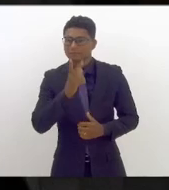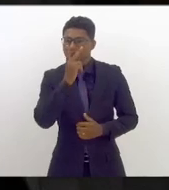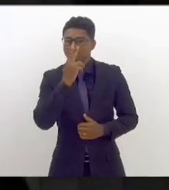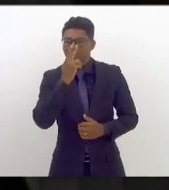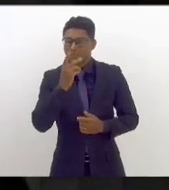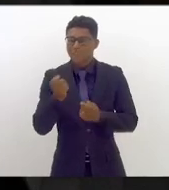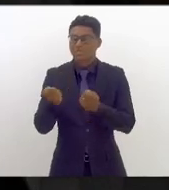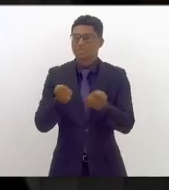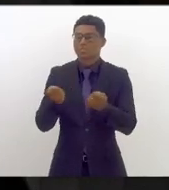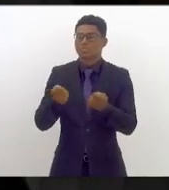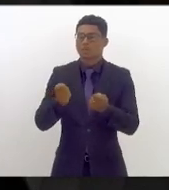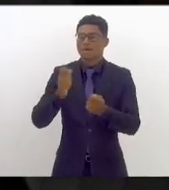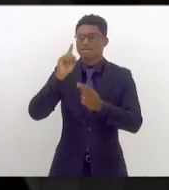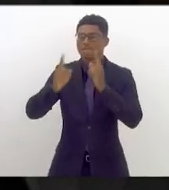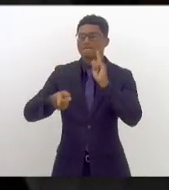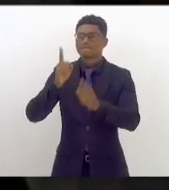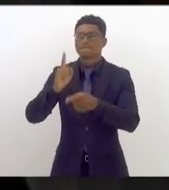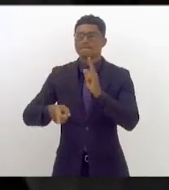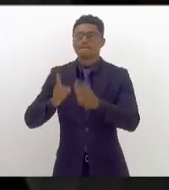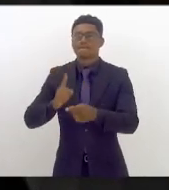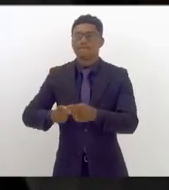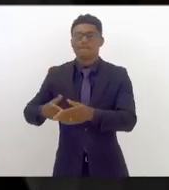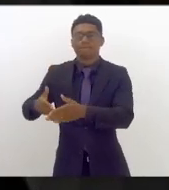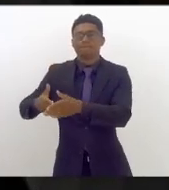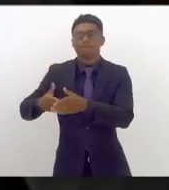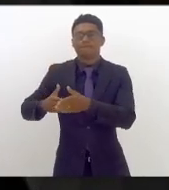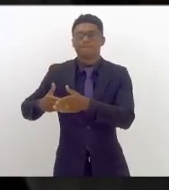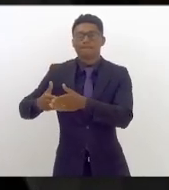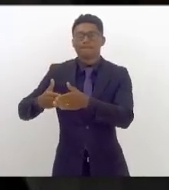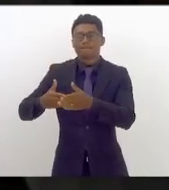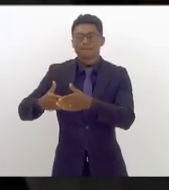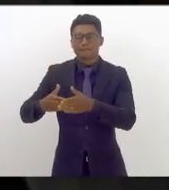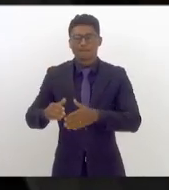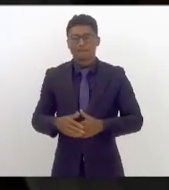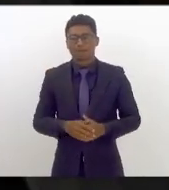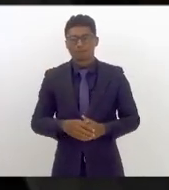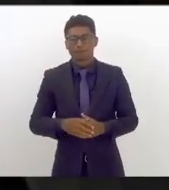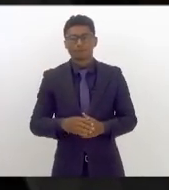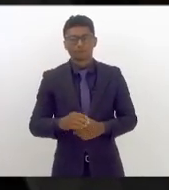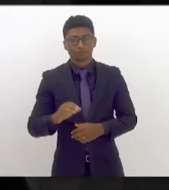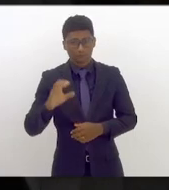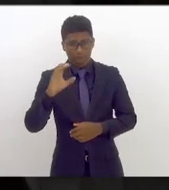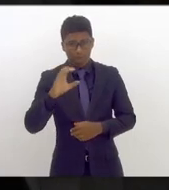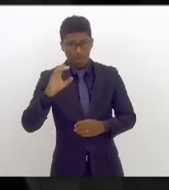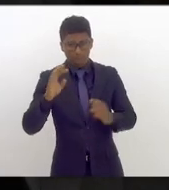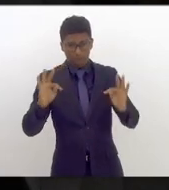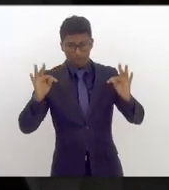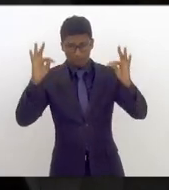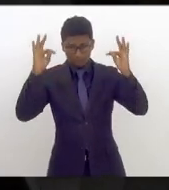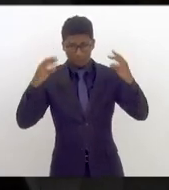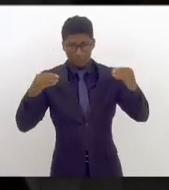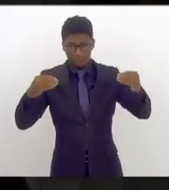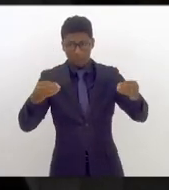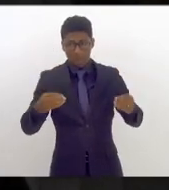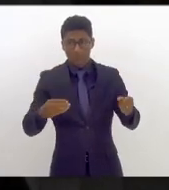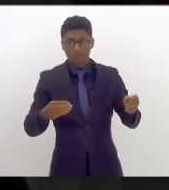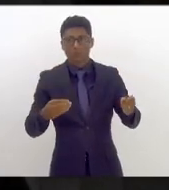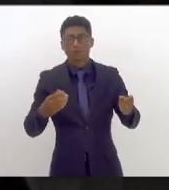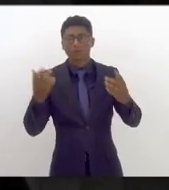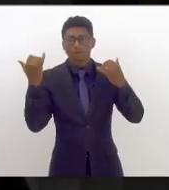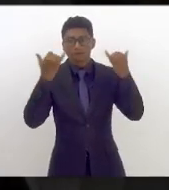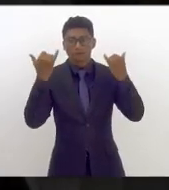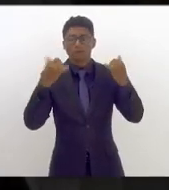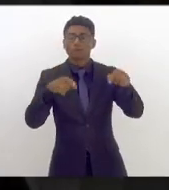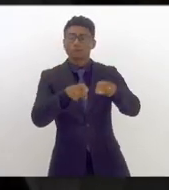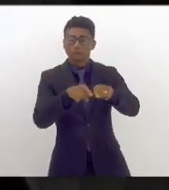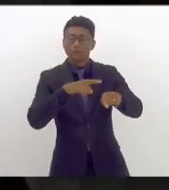isso para lembrar também que se acrescem a esse dado da ciência e tecnologia, do Ministério da Ciência e Tecnologia, se acrescem os